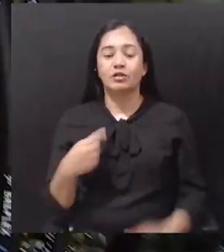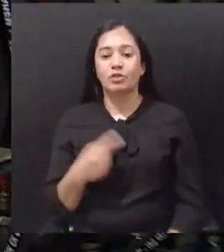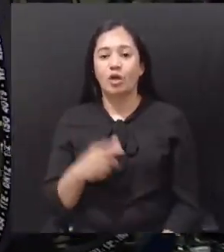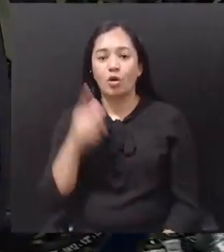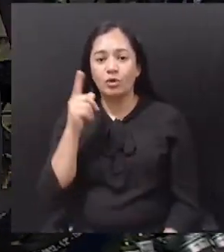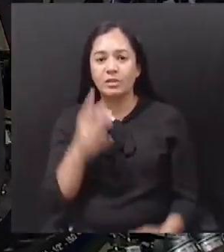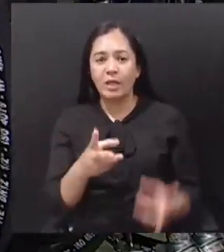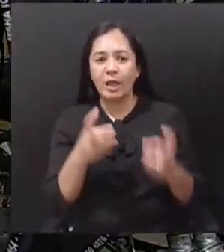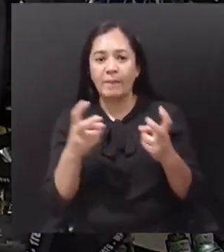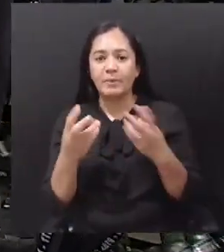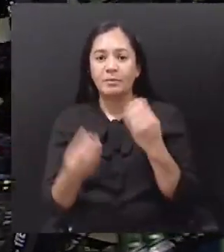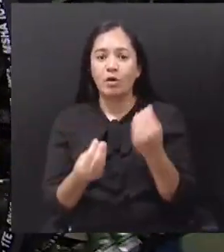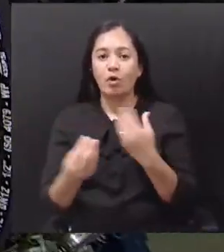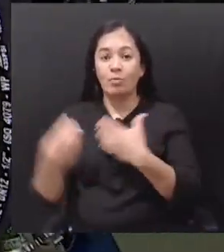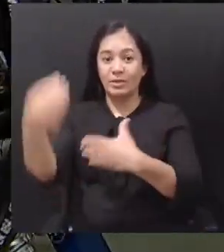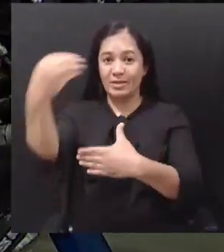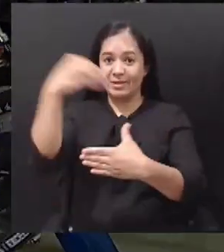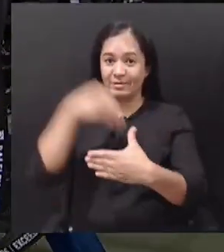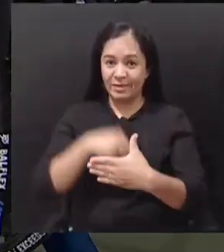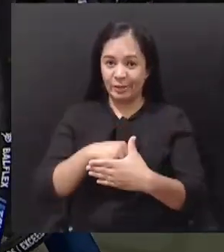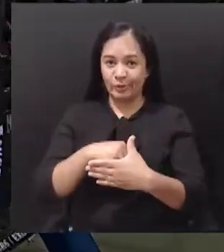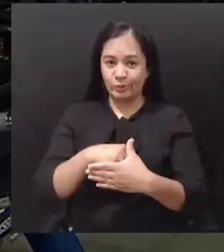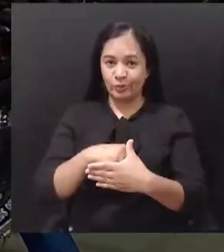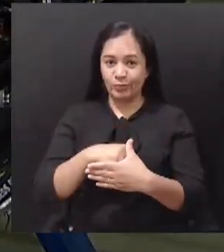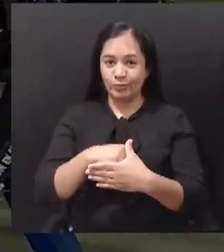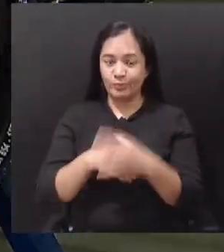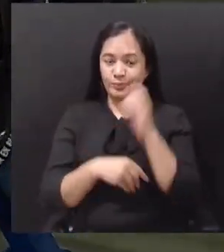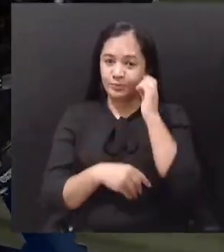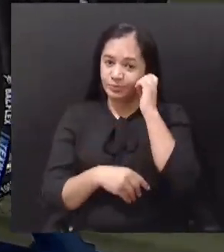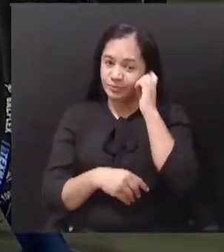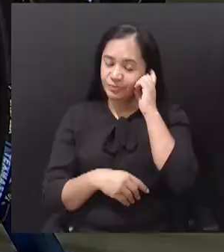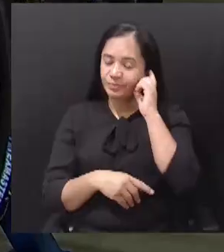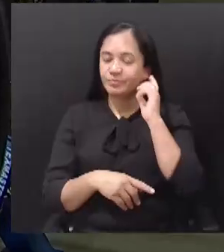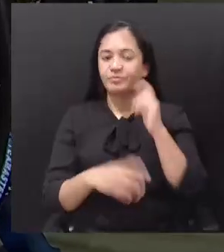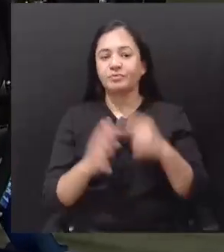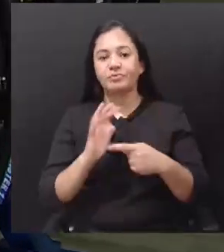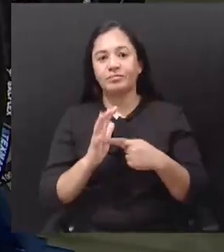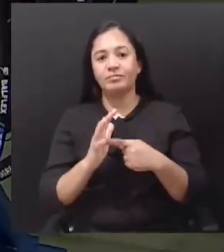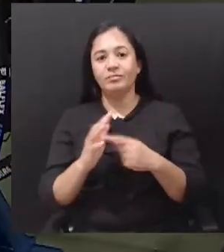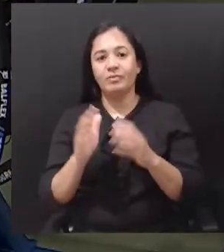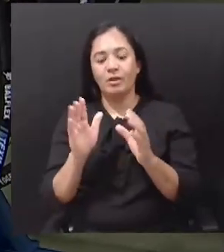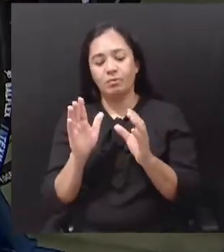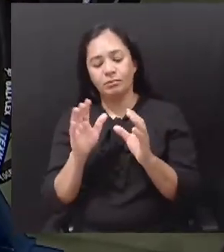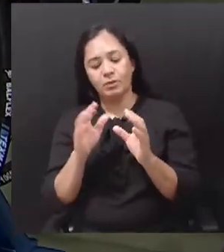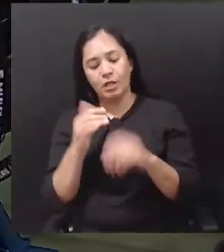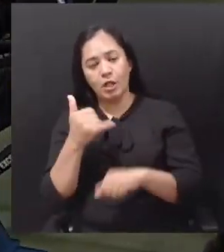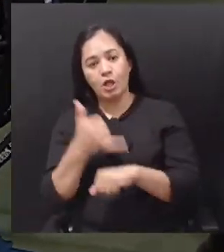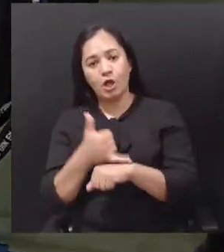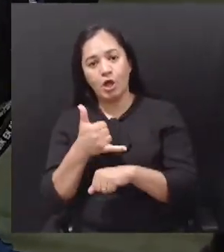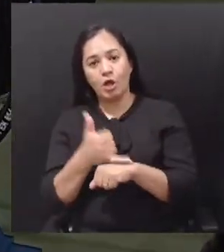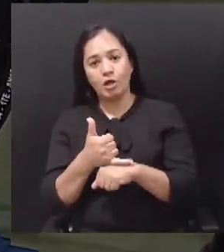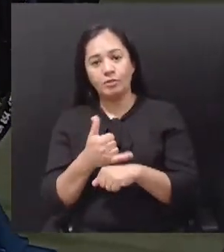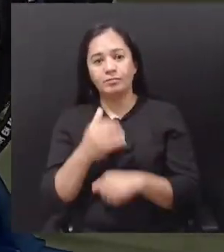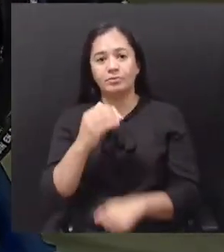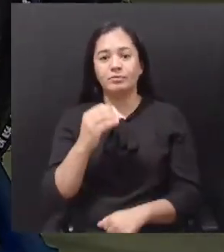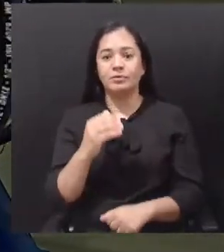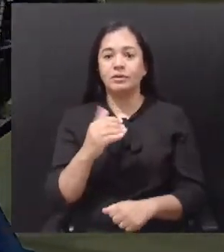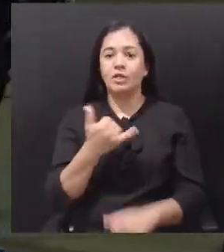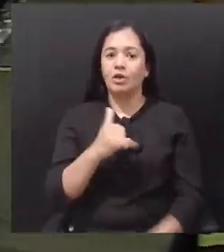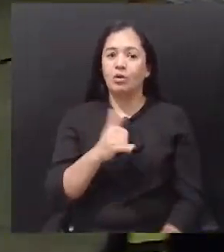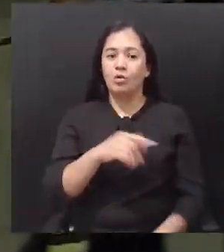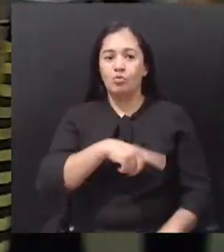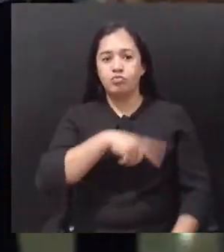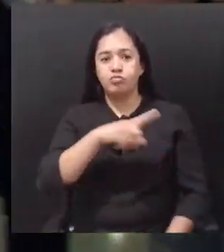dentro, né? Então, esse equipamento aqui em cobre, né, ele é o que a gente chama de cavidade de radiofrequência. Então, é